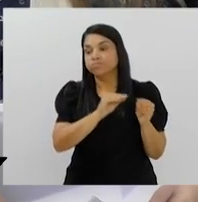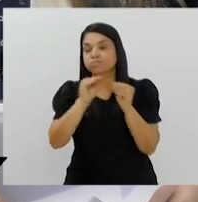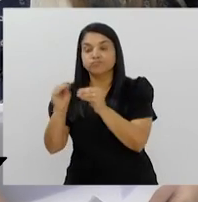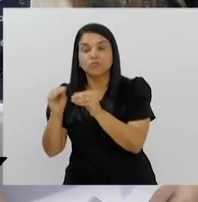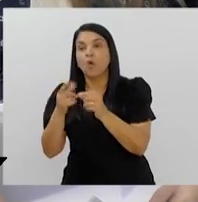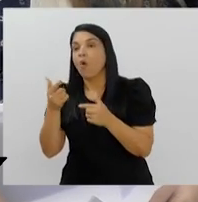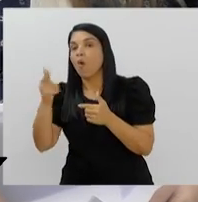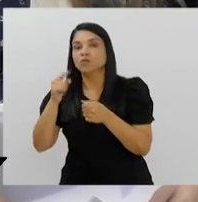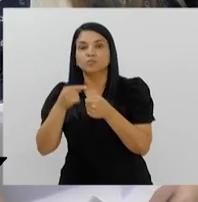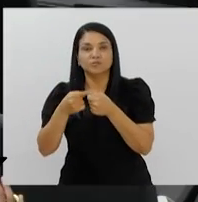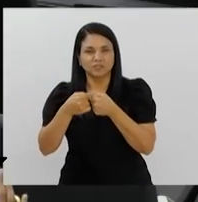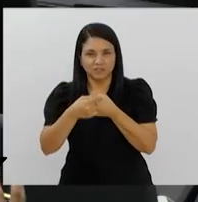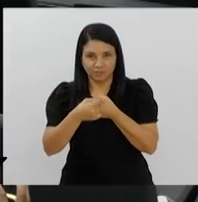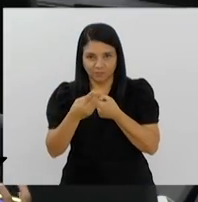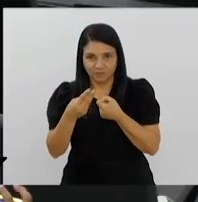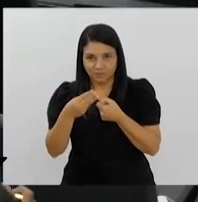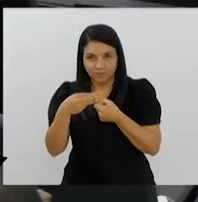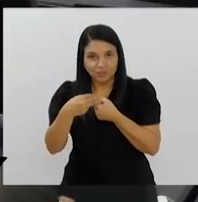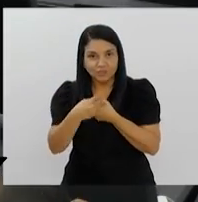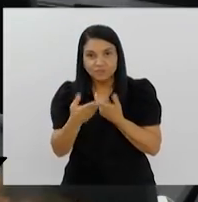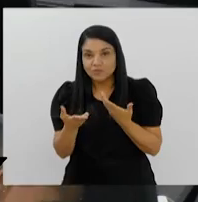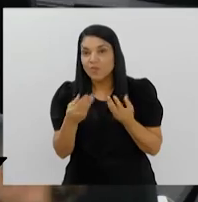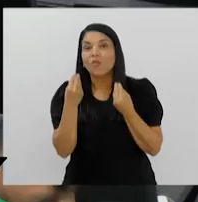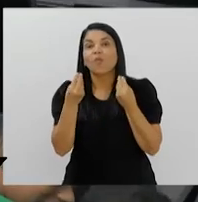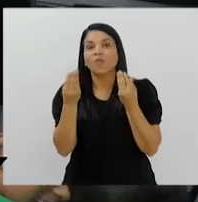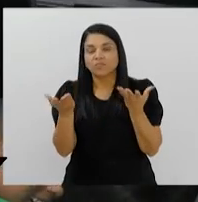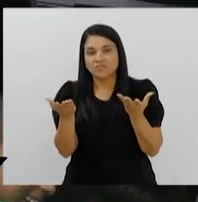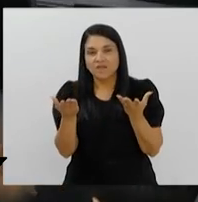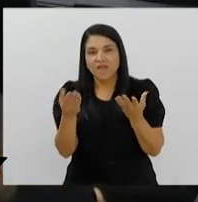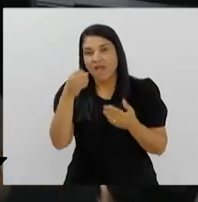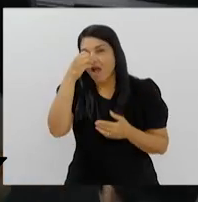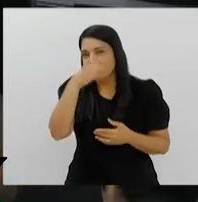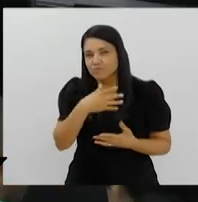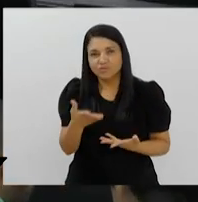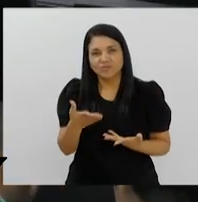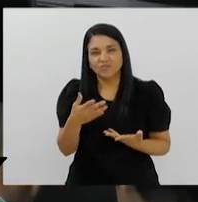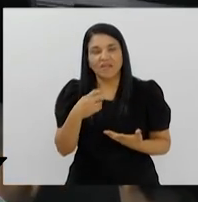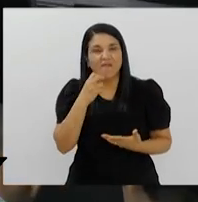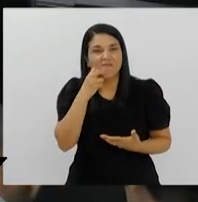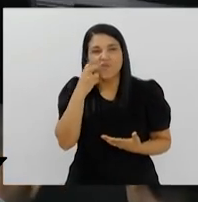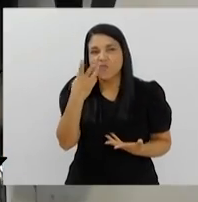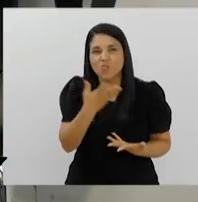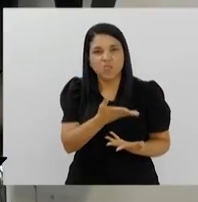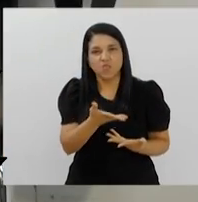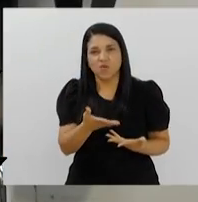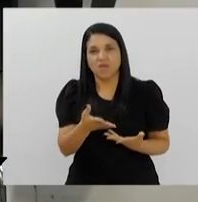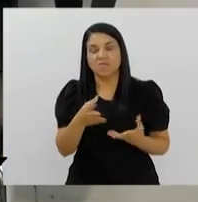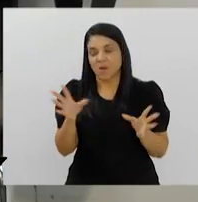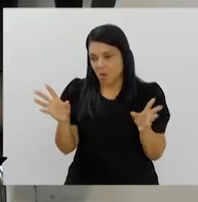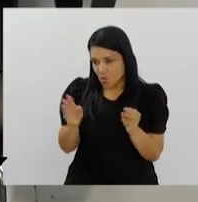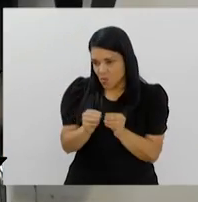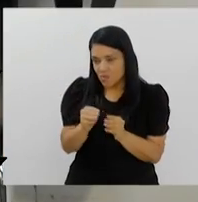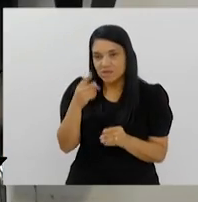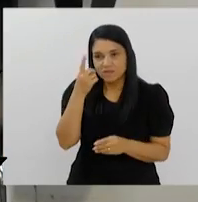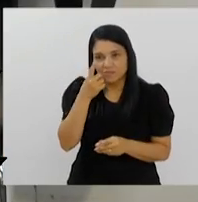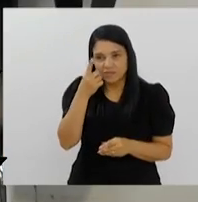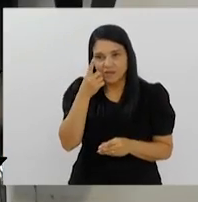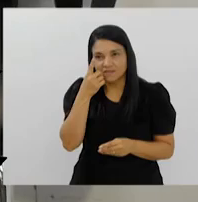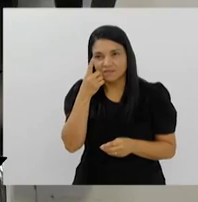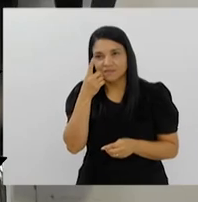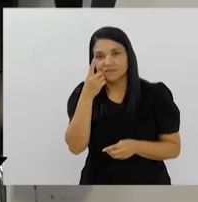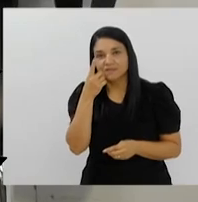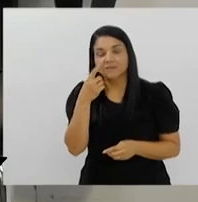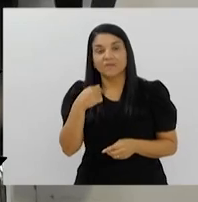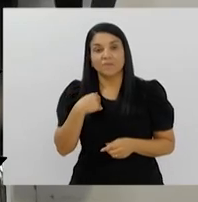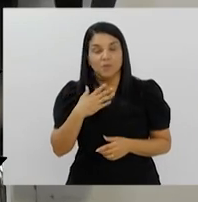sabe isso aí é tudo é um método que não é abusivo isso é indecente só para concluir Deputado eh